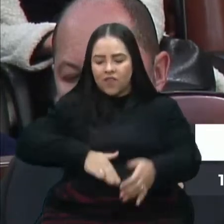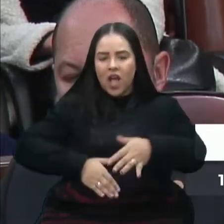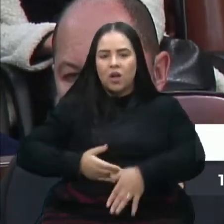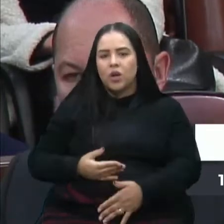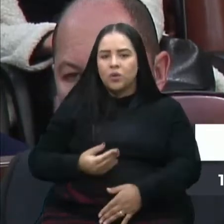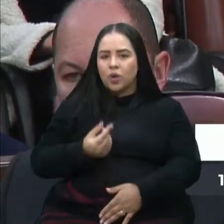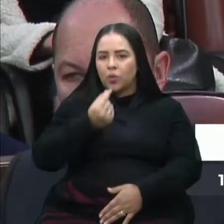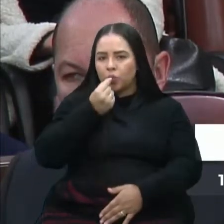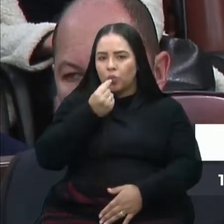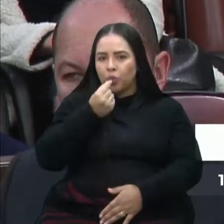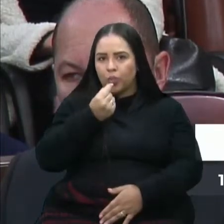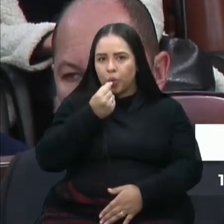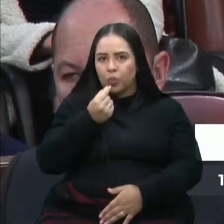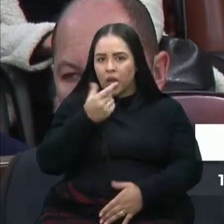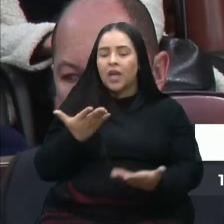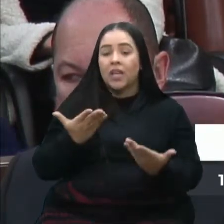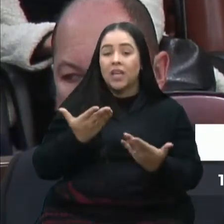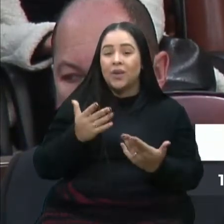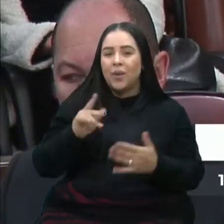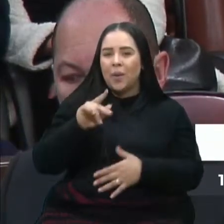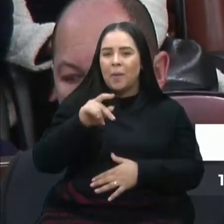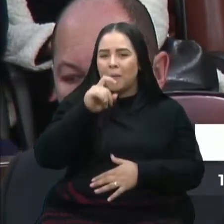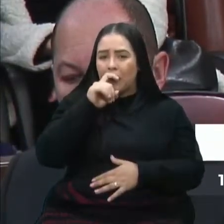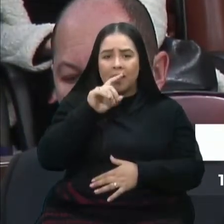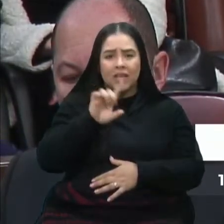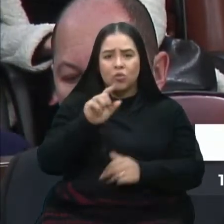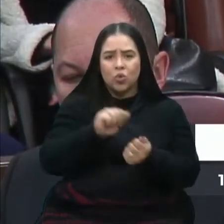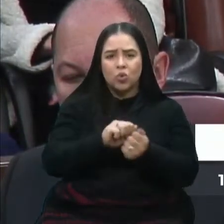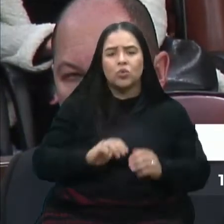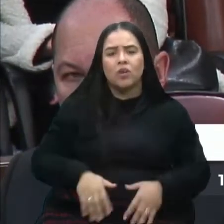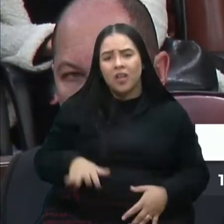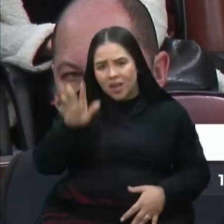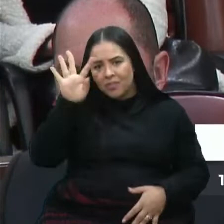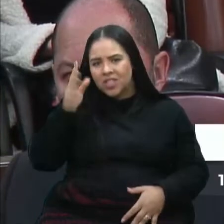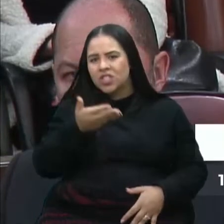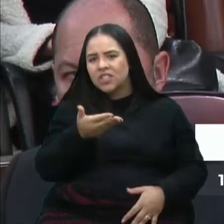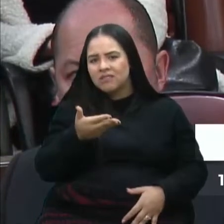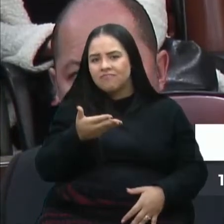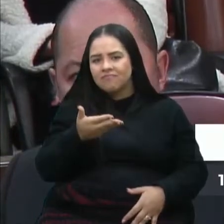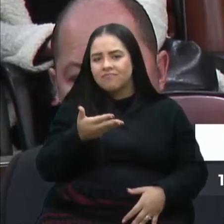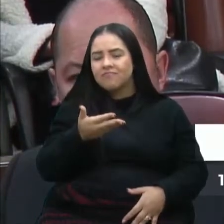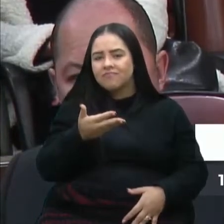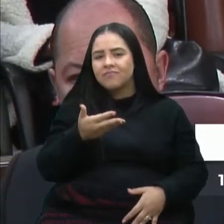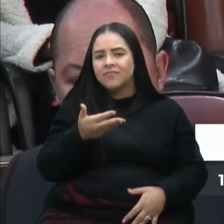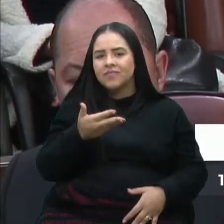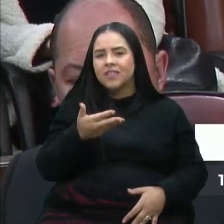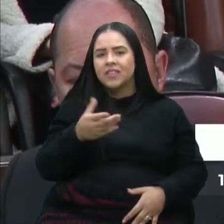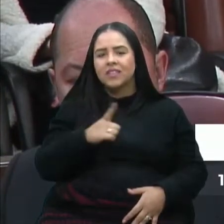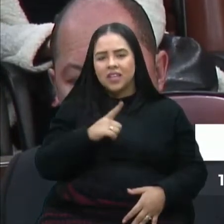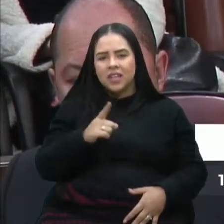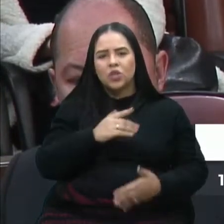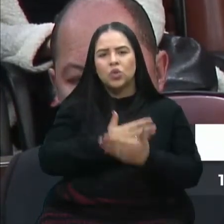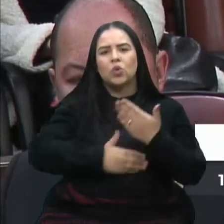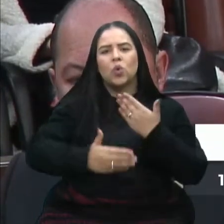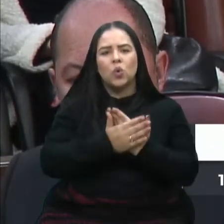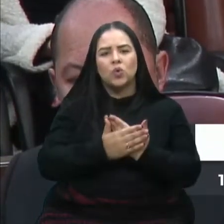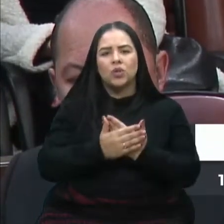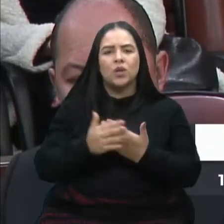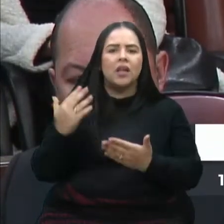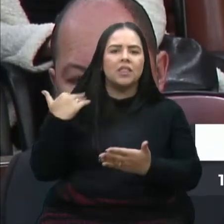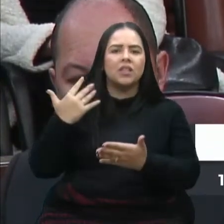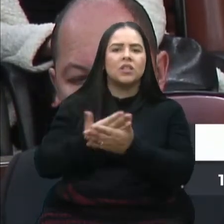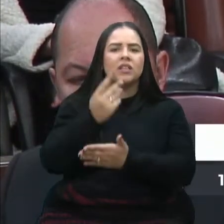não é presente imagina a situação dessas mães a jornada delas é então o que a gente está fazendo